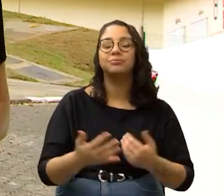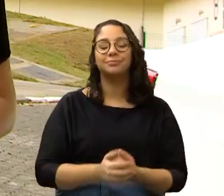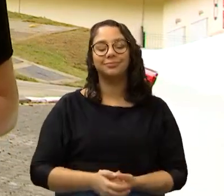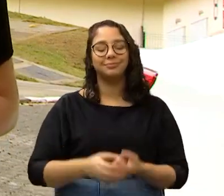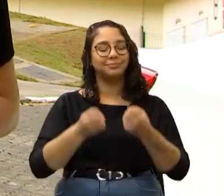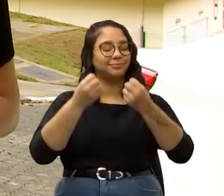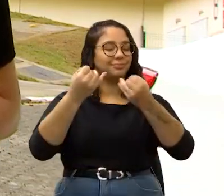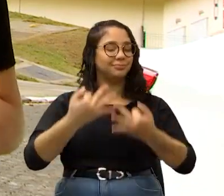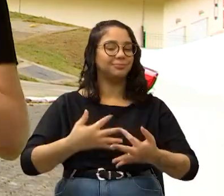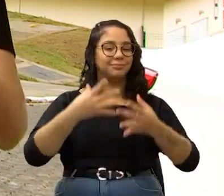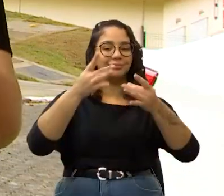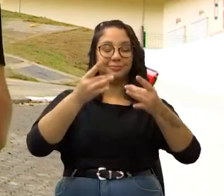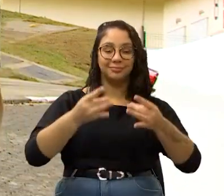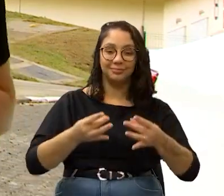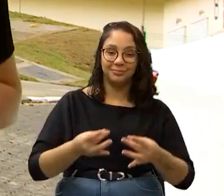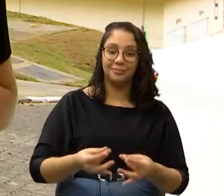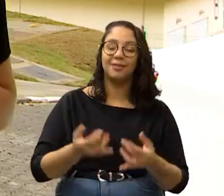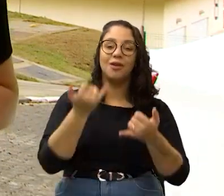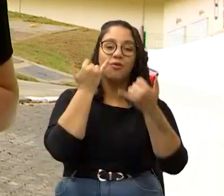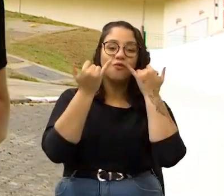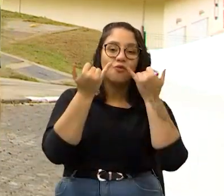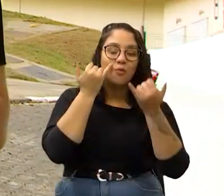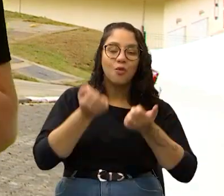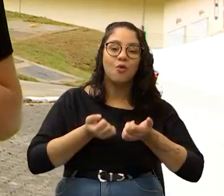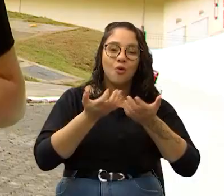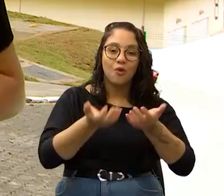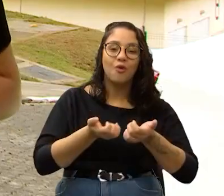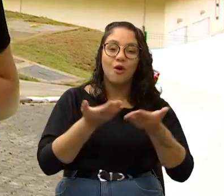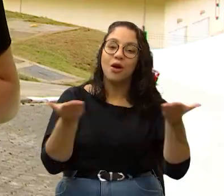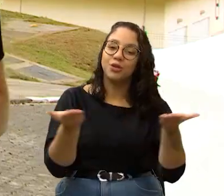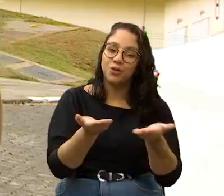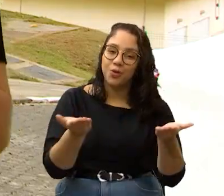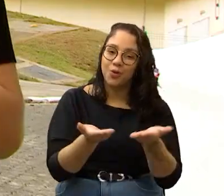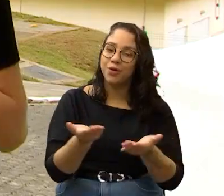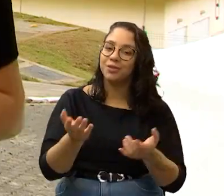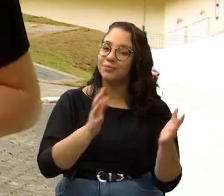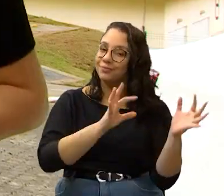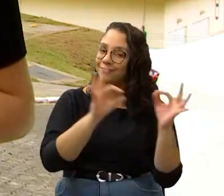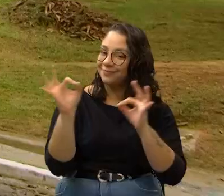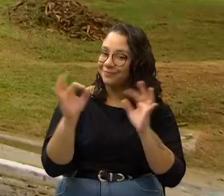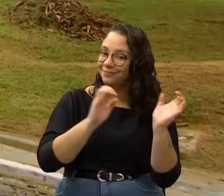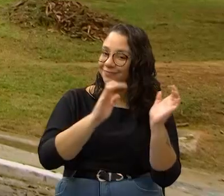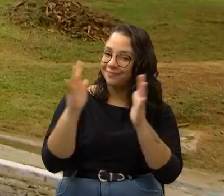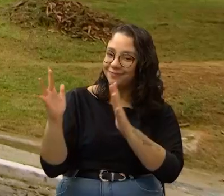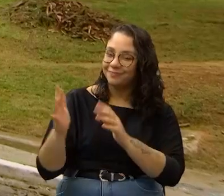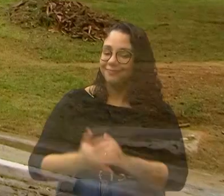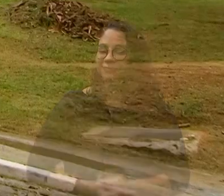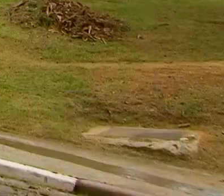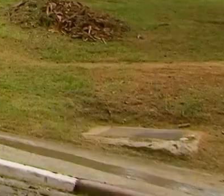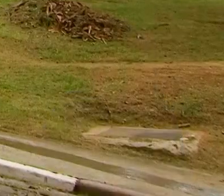vai dar todos esses detalhes, todas essas informações no É o Bicho de hoje. Me acompanha!